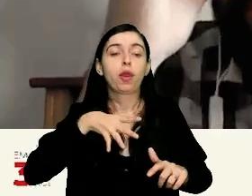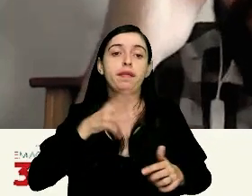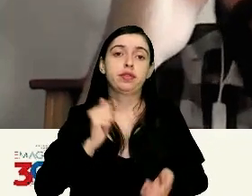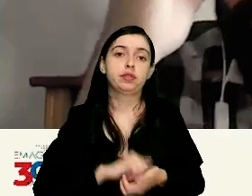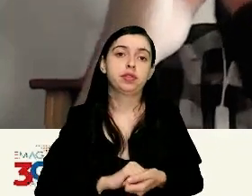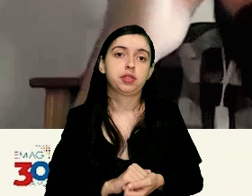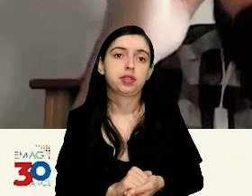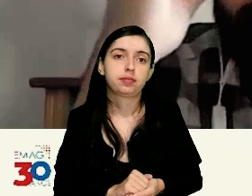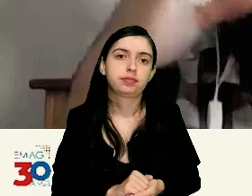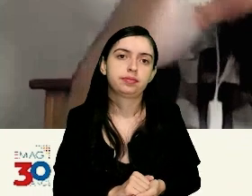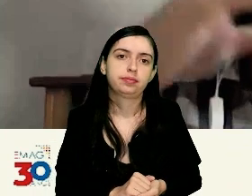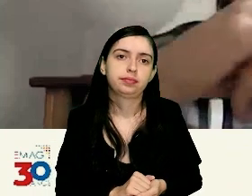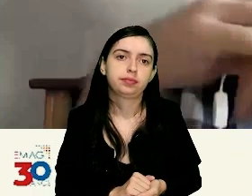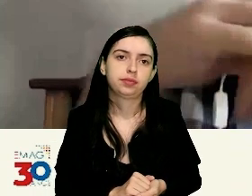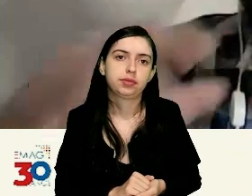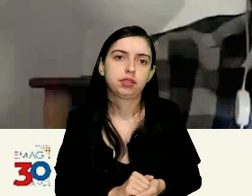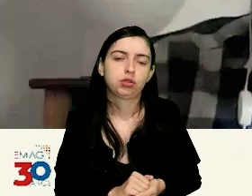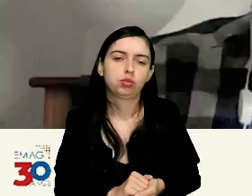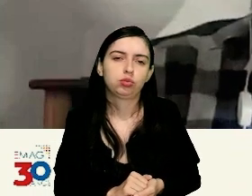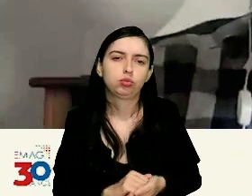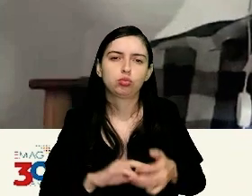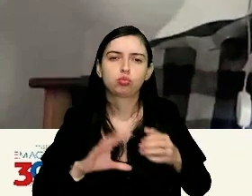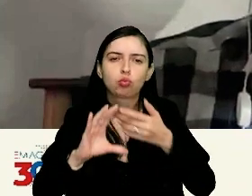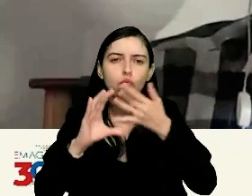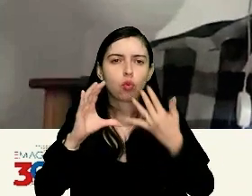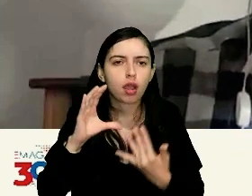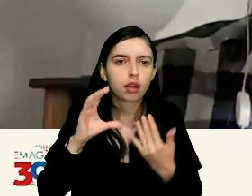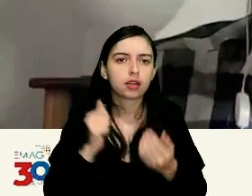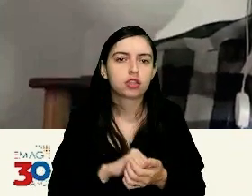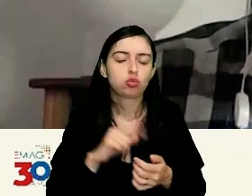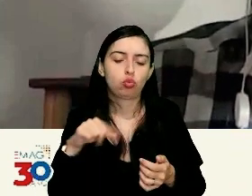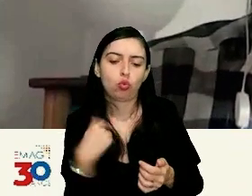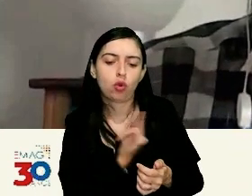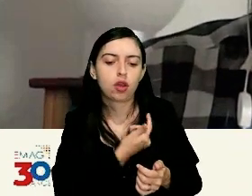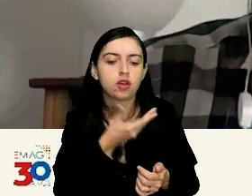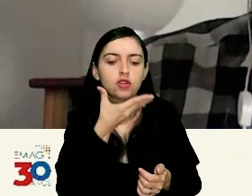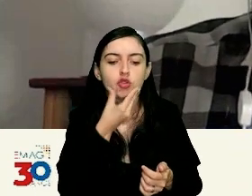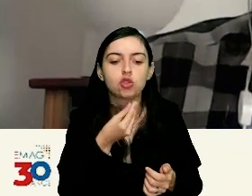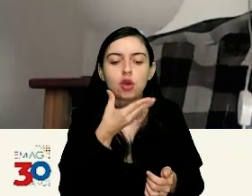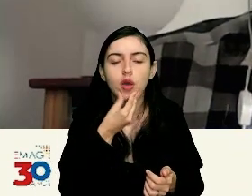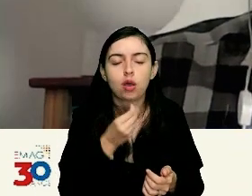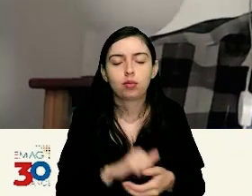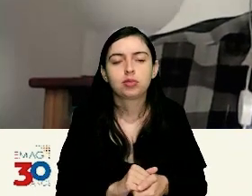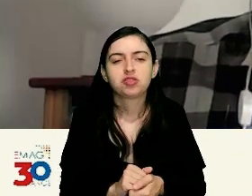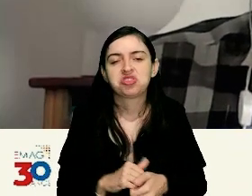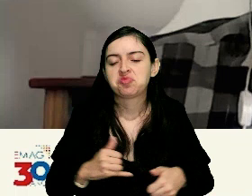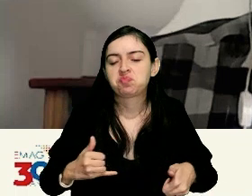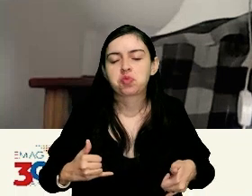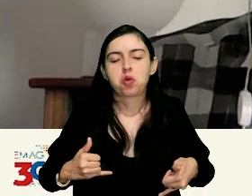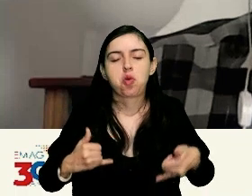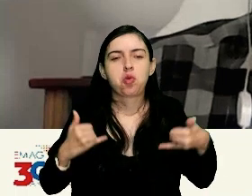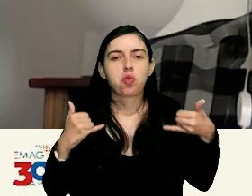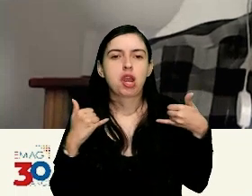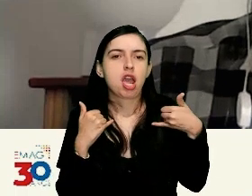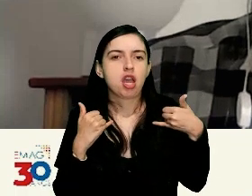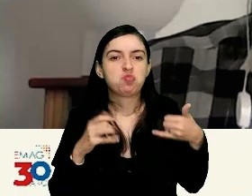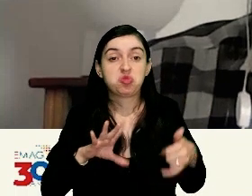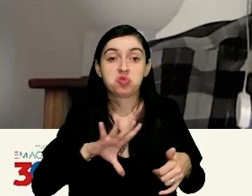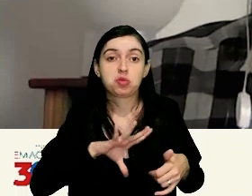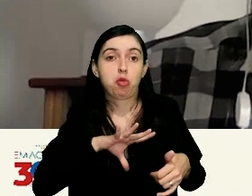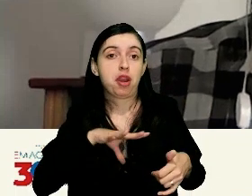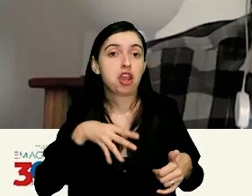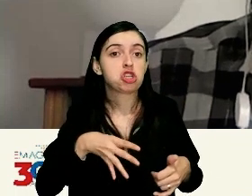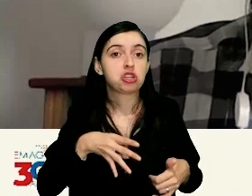uma característica que nós homens, né, nos orgulhamos, né, somos corajosos, nós vamos para a guerra,